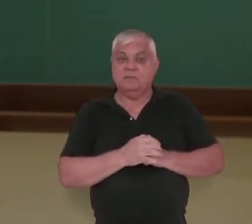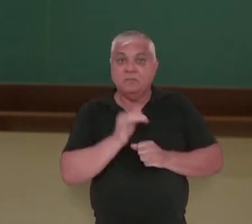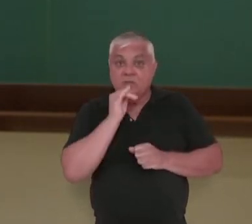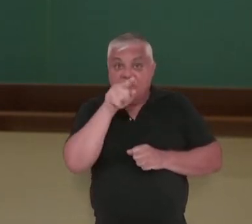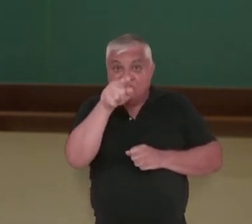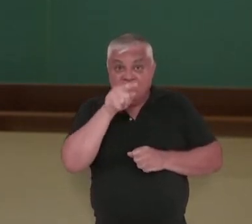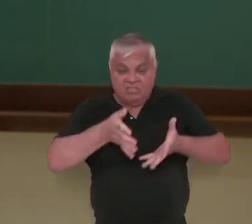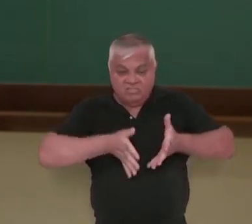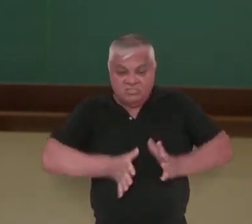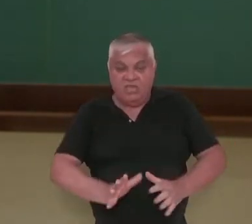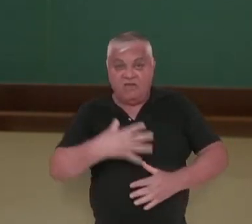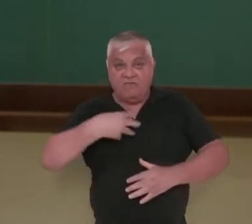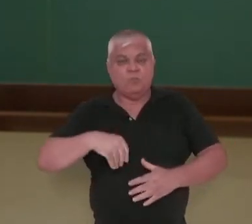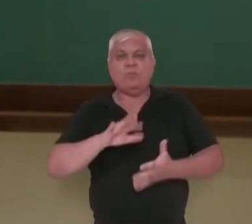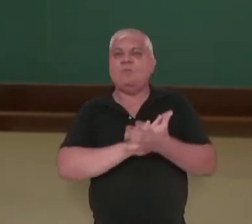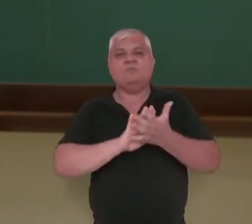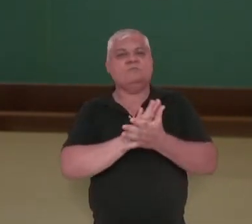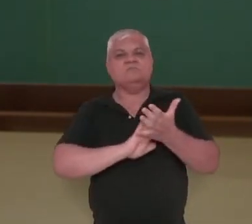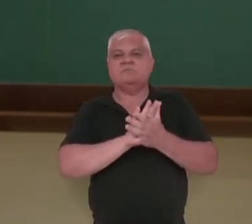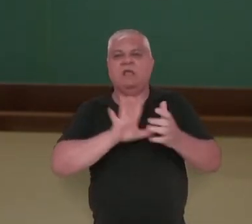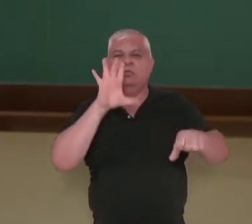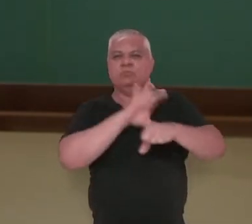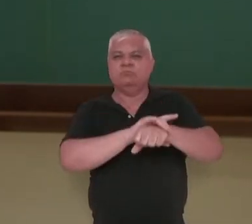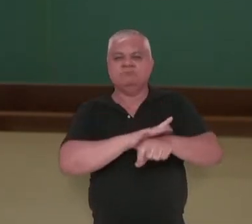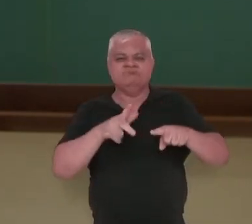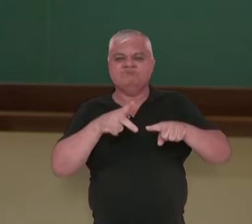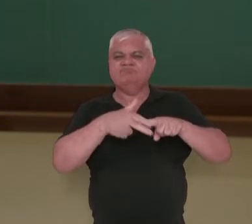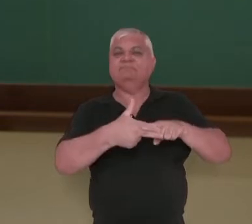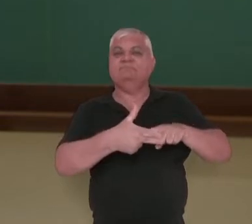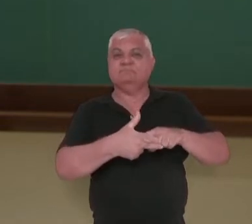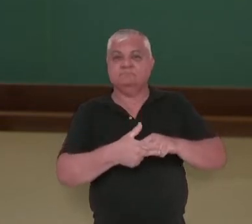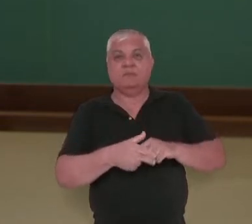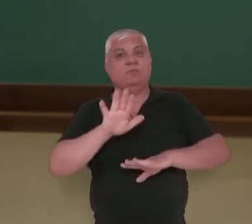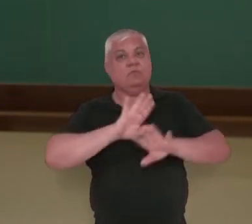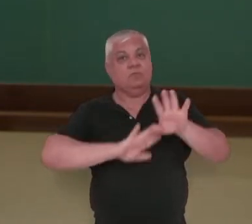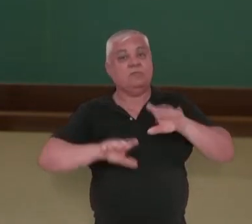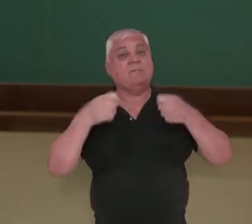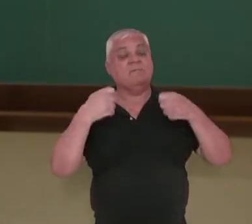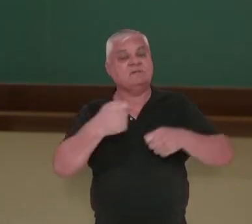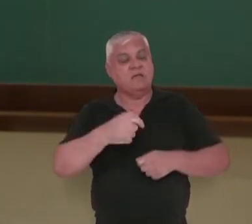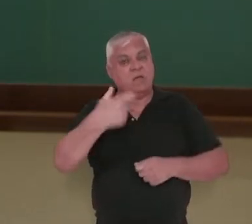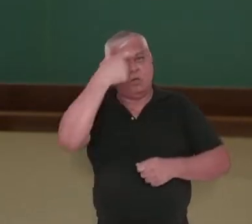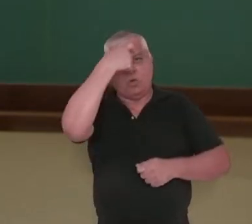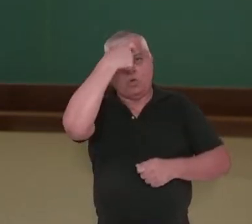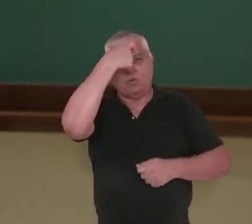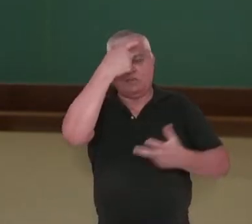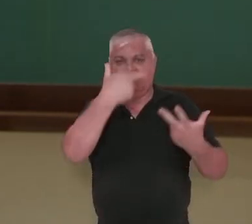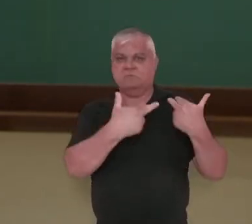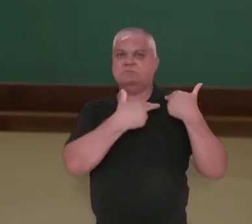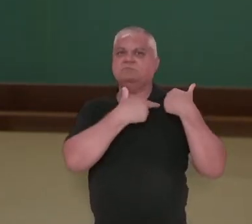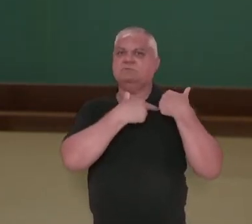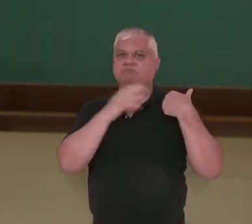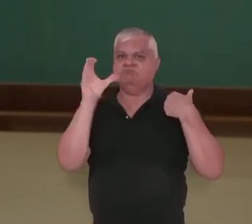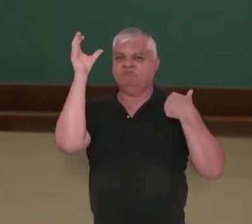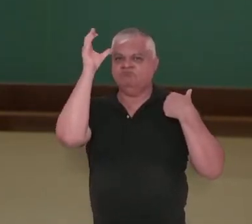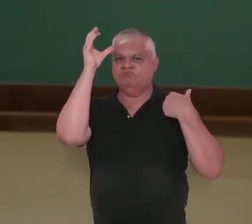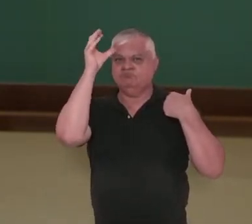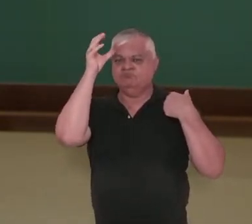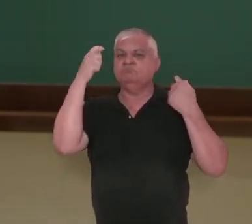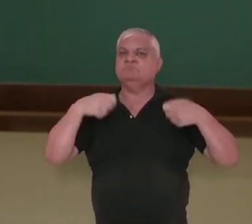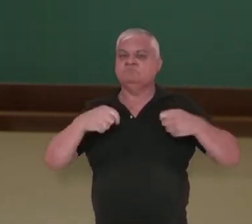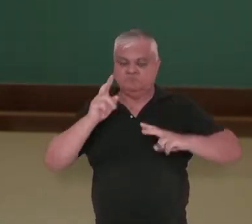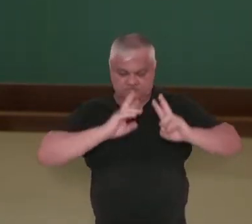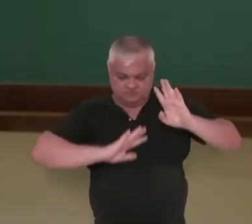Mas existe meios de prevenção, que é a conscientização, a responsabilidade, né? Ali com